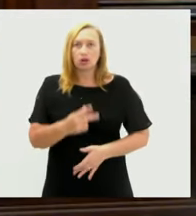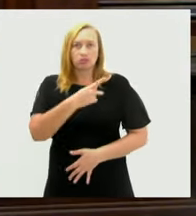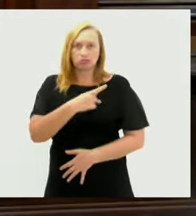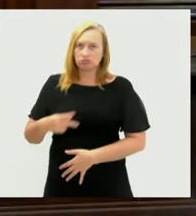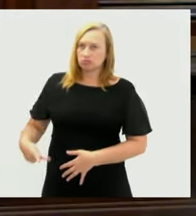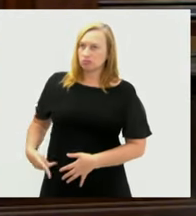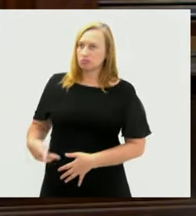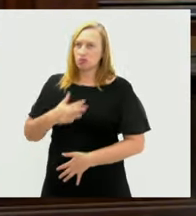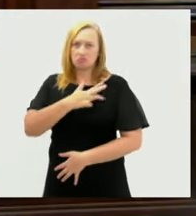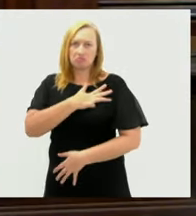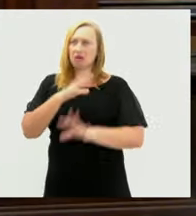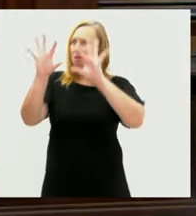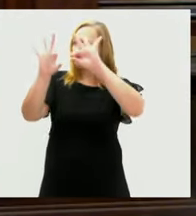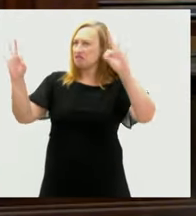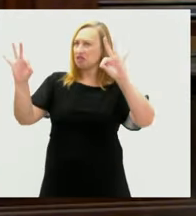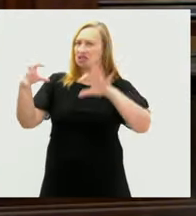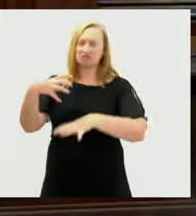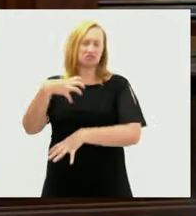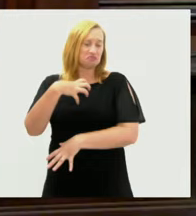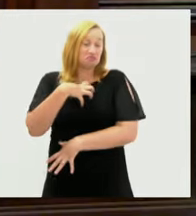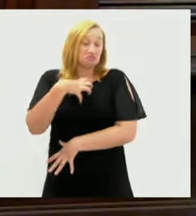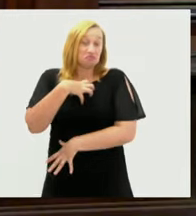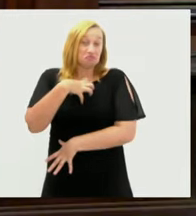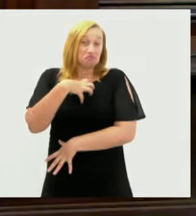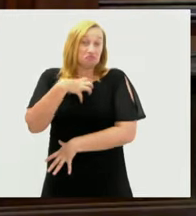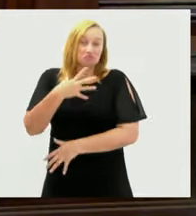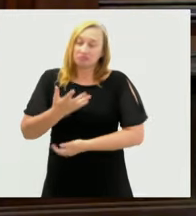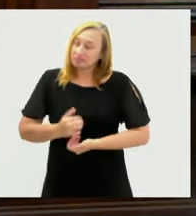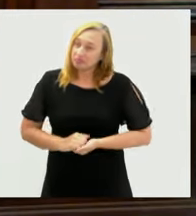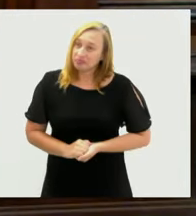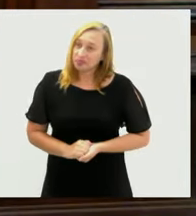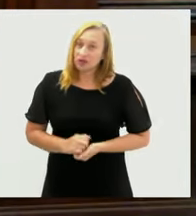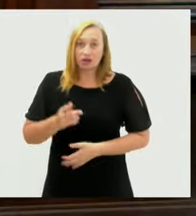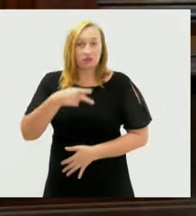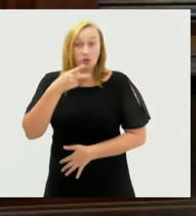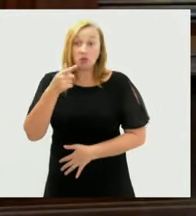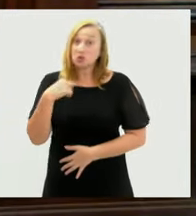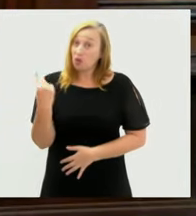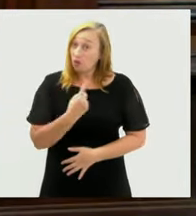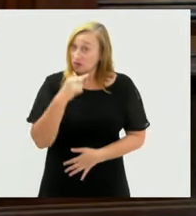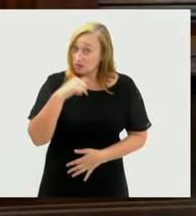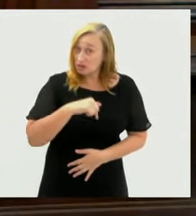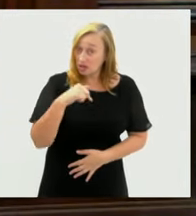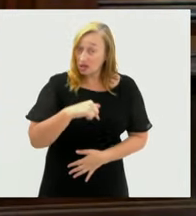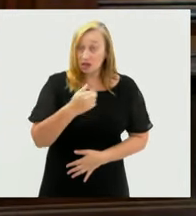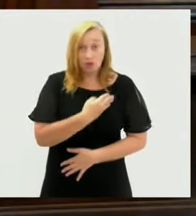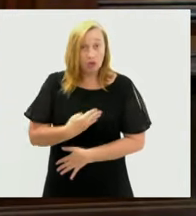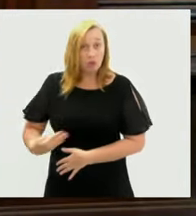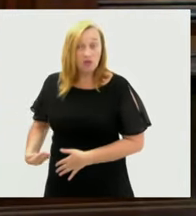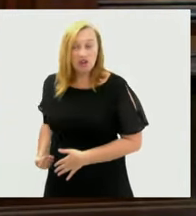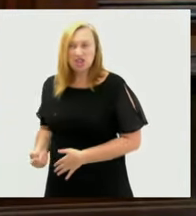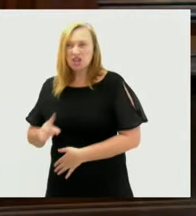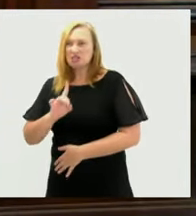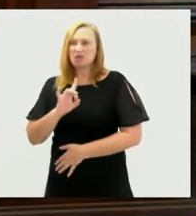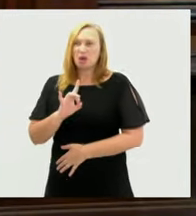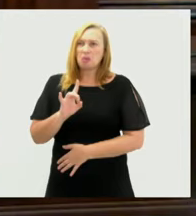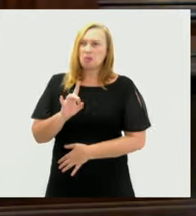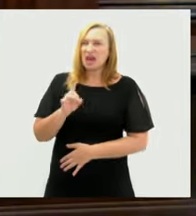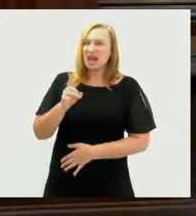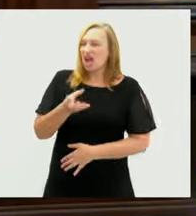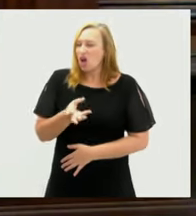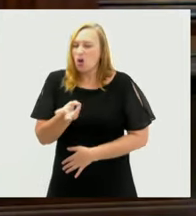falou uma frase que mexeu muito comigo. Ele disse: estamos aqui, enquanto governo, não para contar os